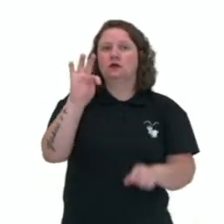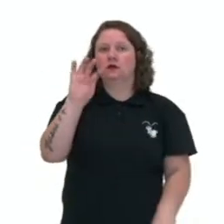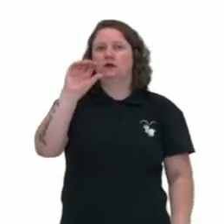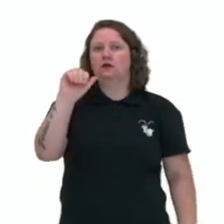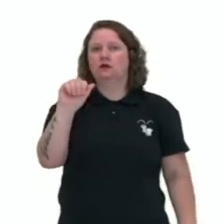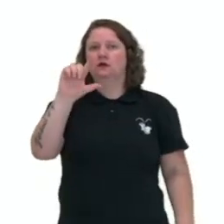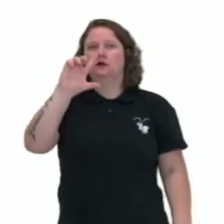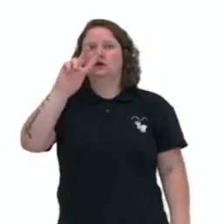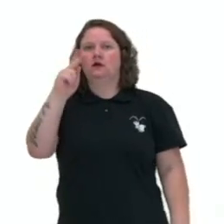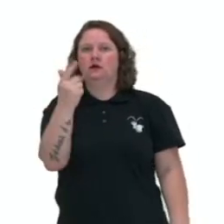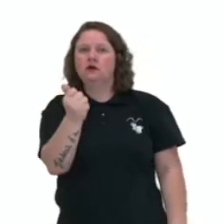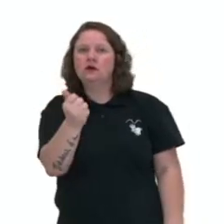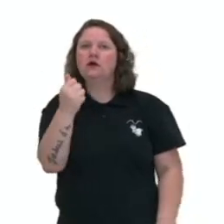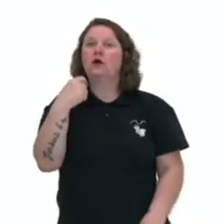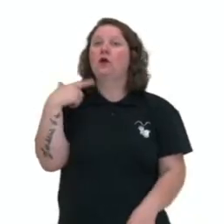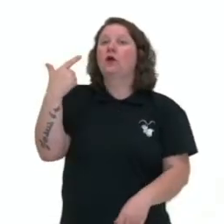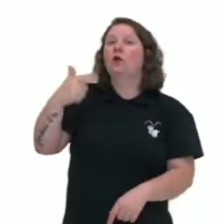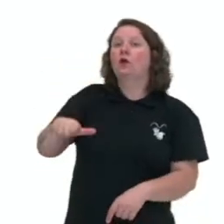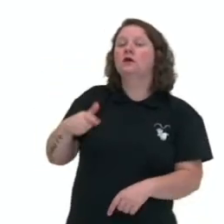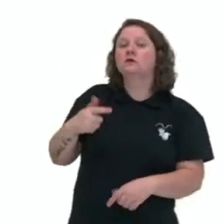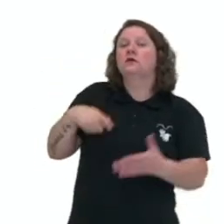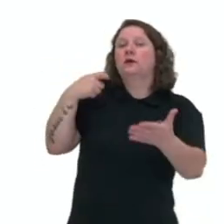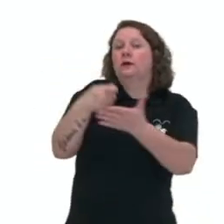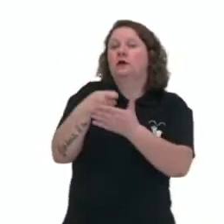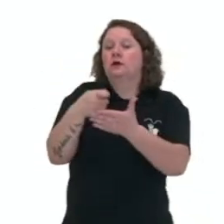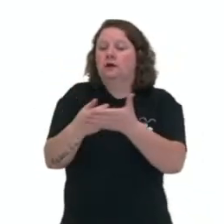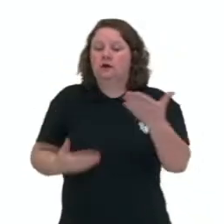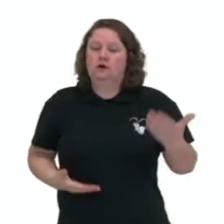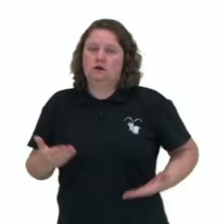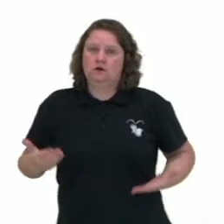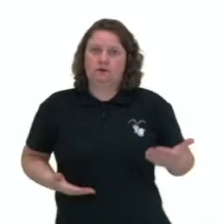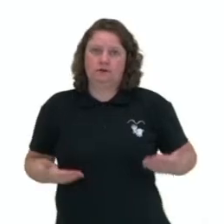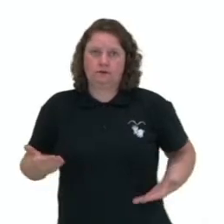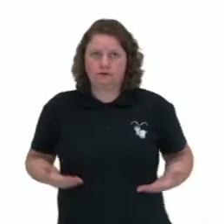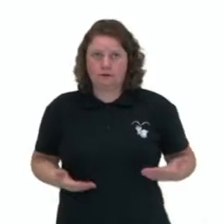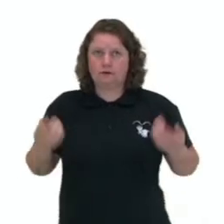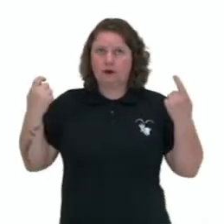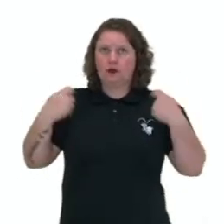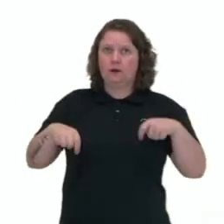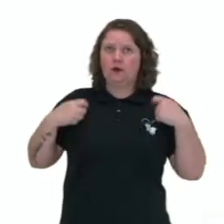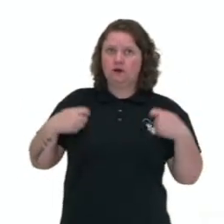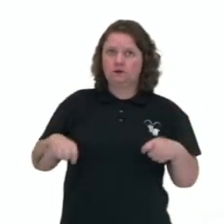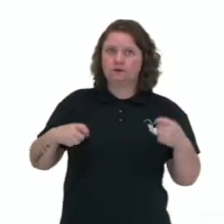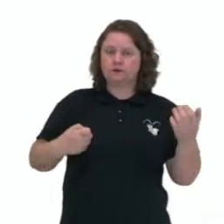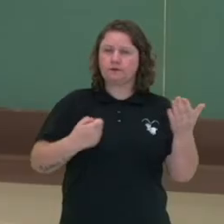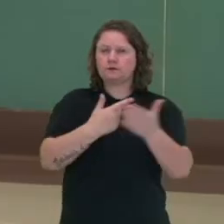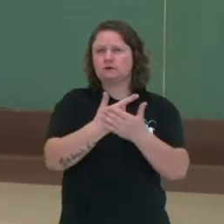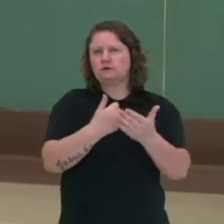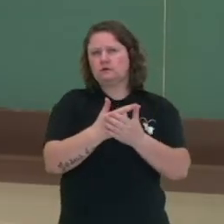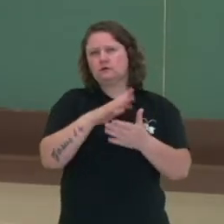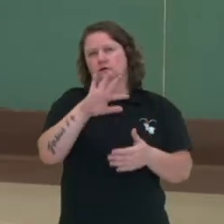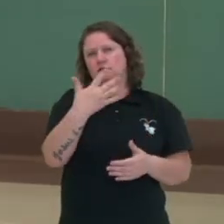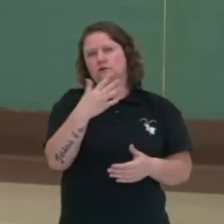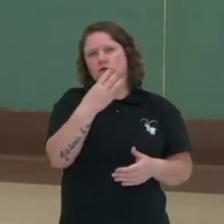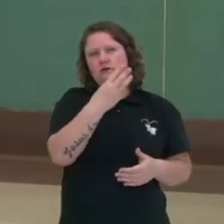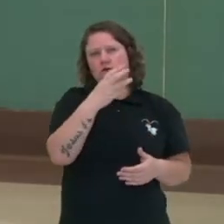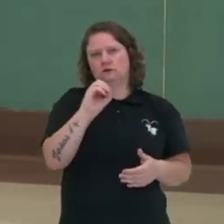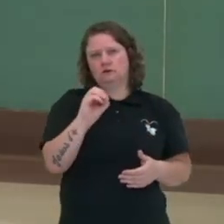que era uma outra obrigação do senhor, dos servos. Os servos tinham que pagar ao senhor entre 30%